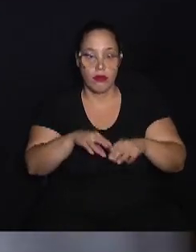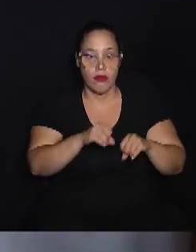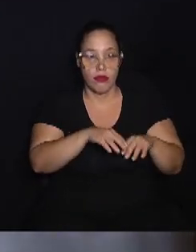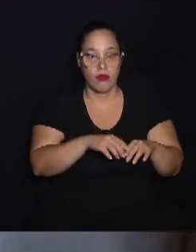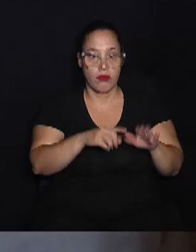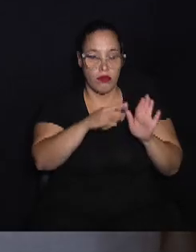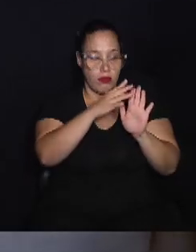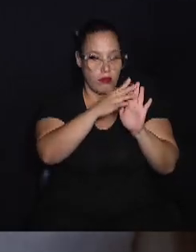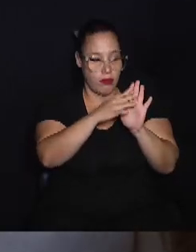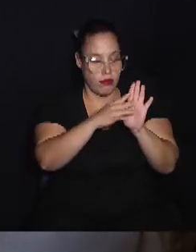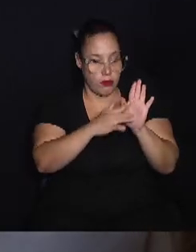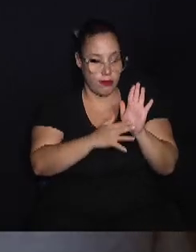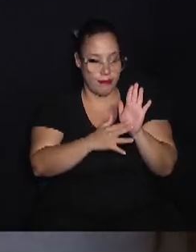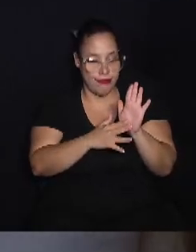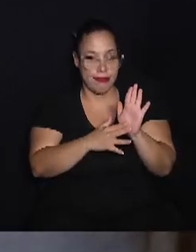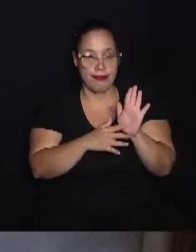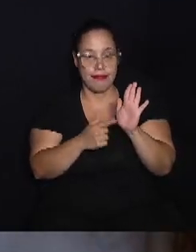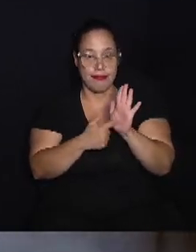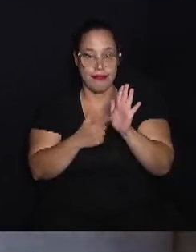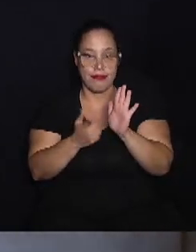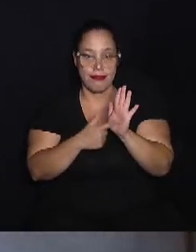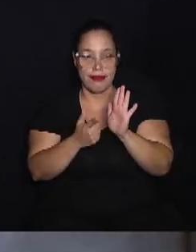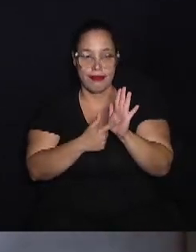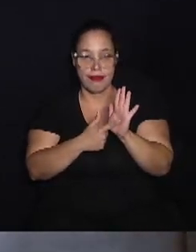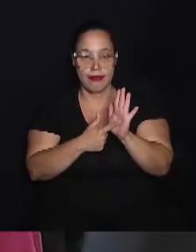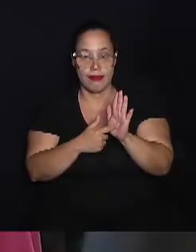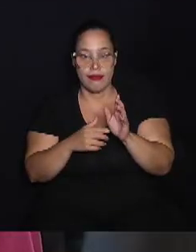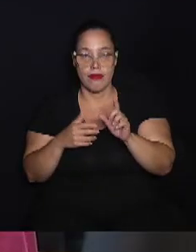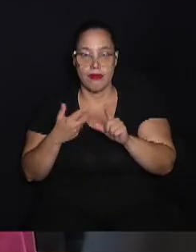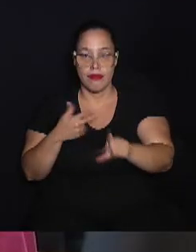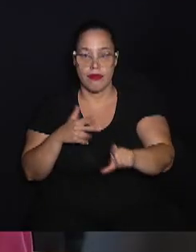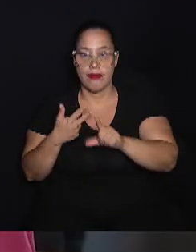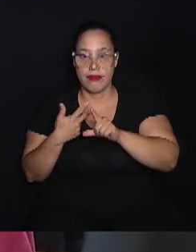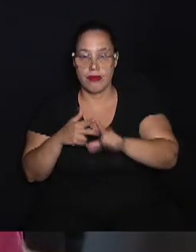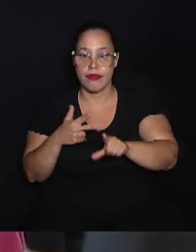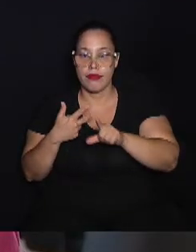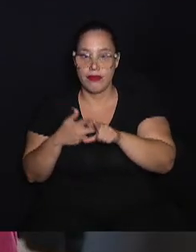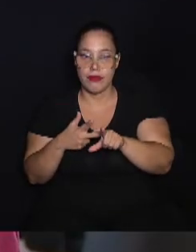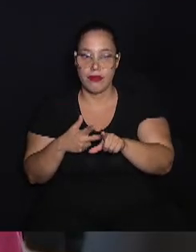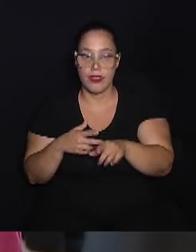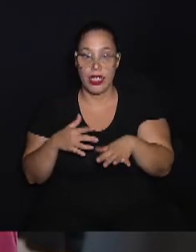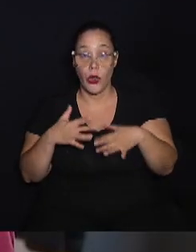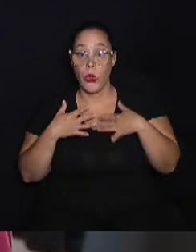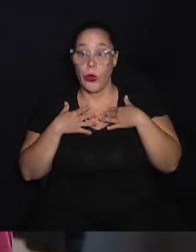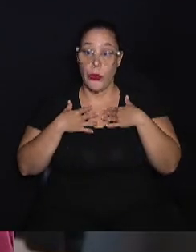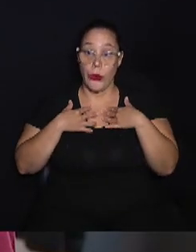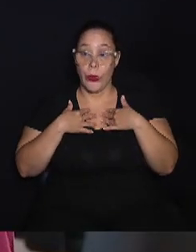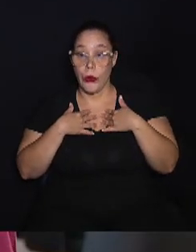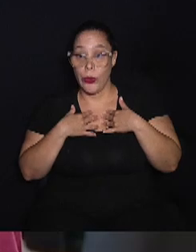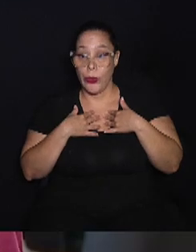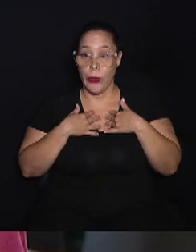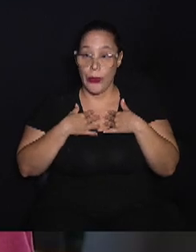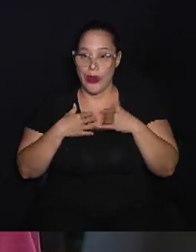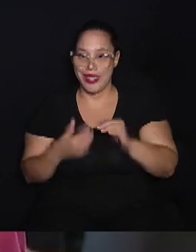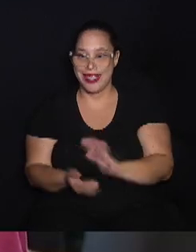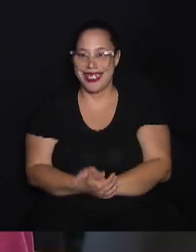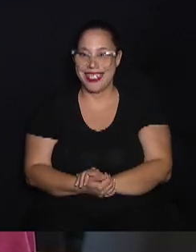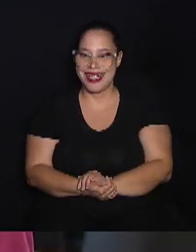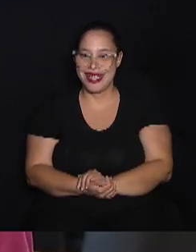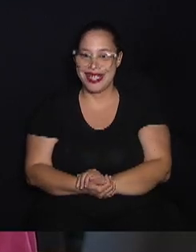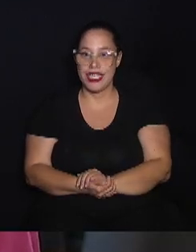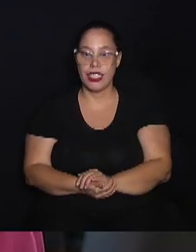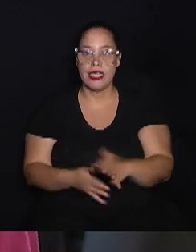quadrinhos os conceitos do Legislativo na Câmara né eles ficaram assim bem assim